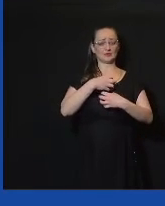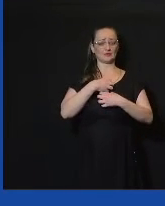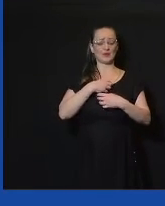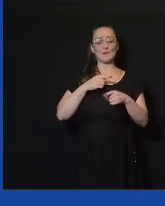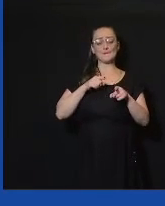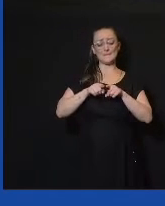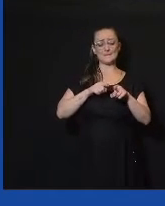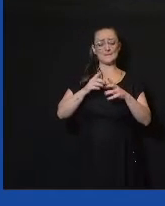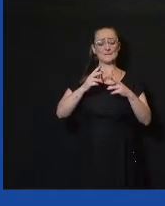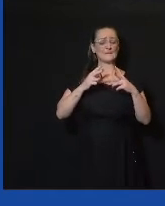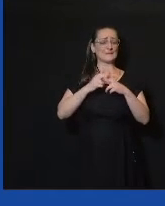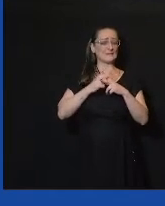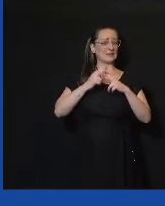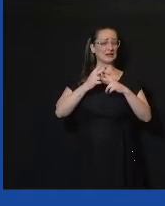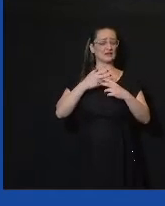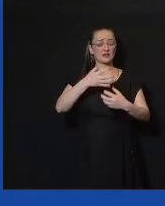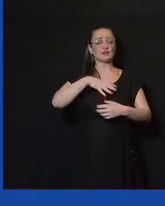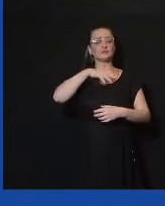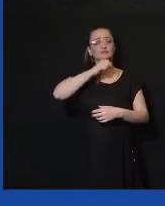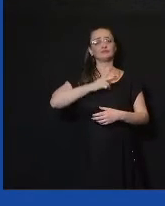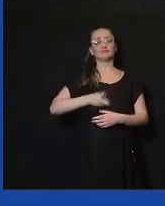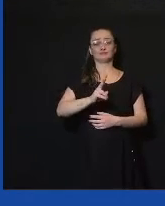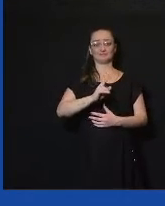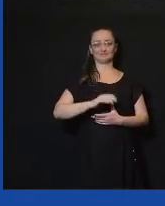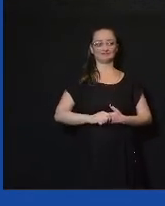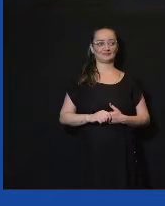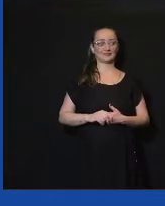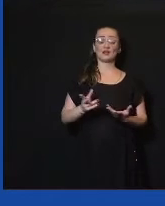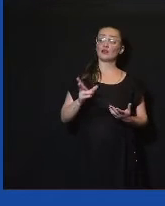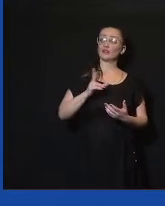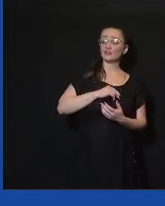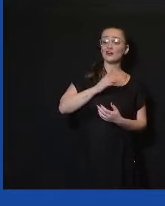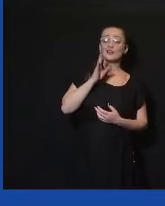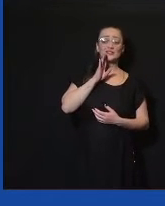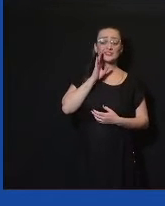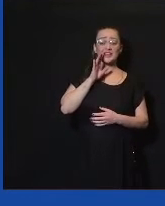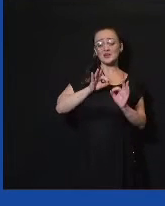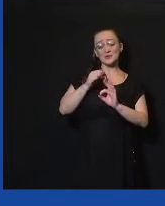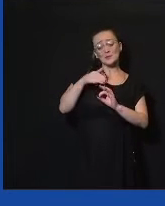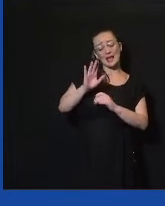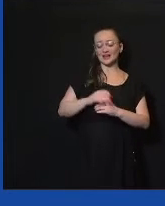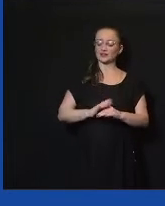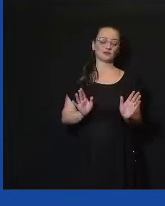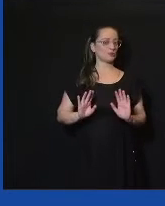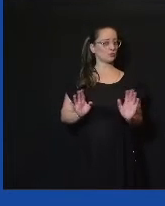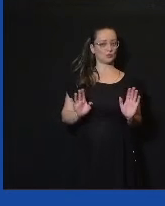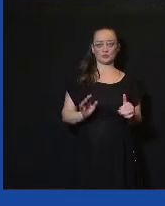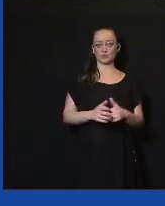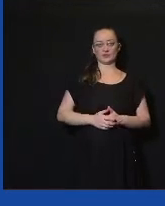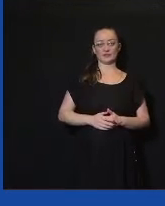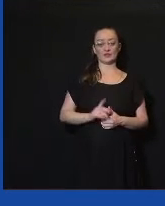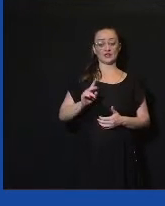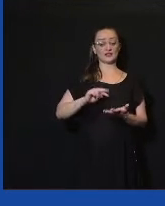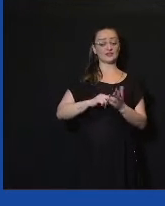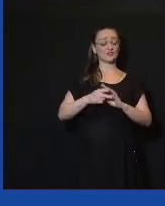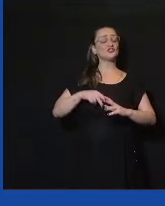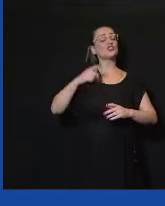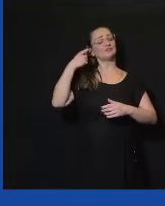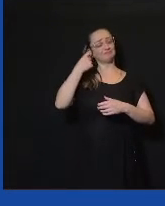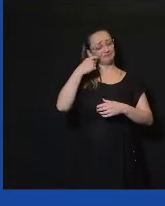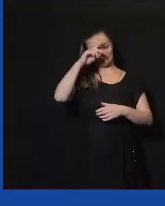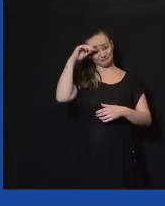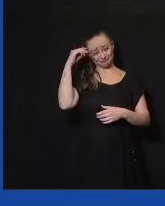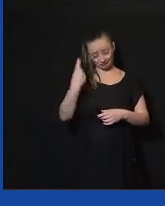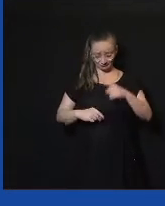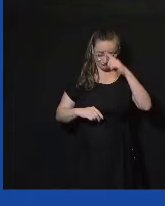para respirar. E não é que nós, que bonitinhos, eles são mais organizados. É que eles apanharam muito